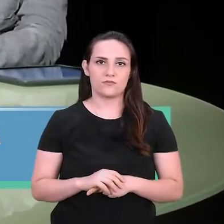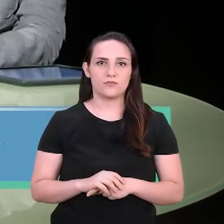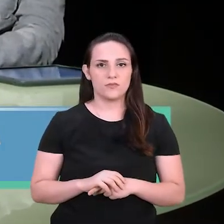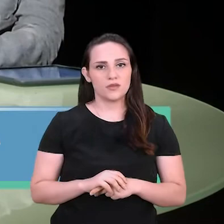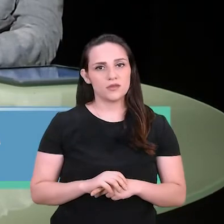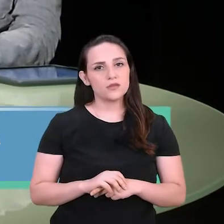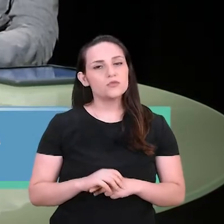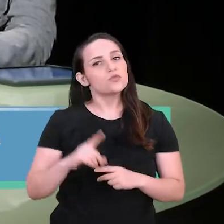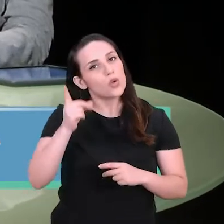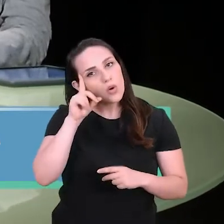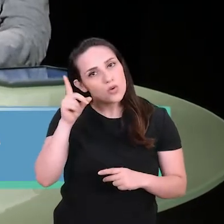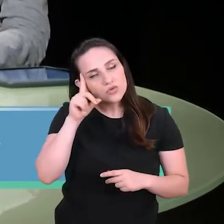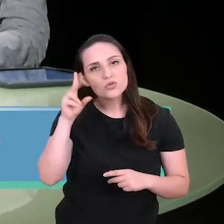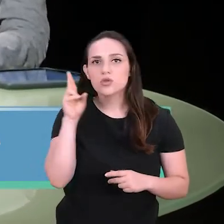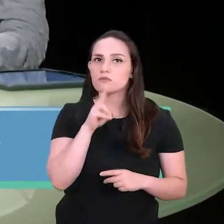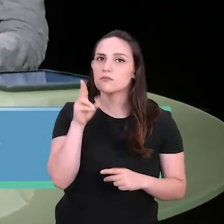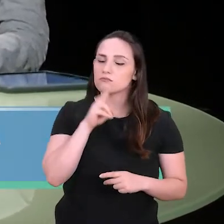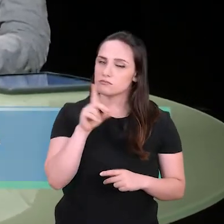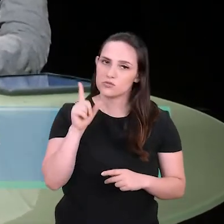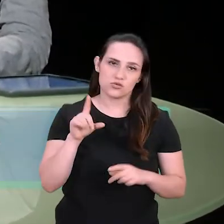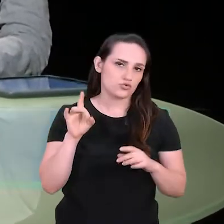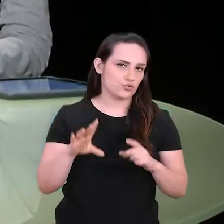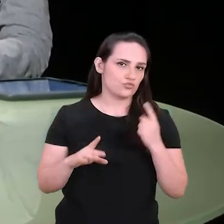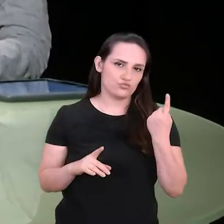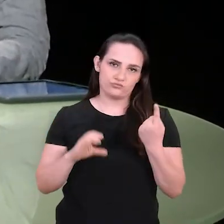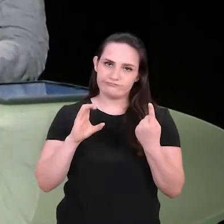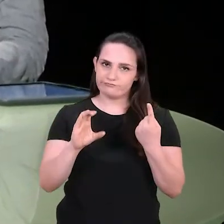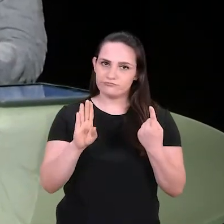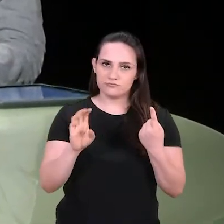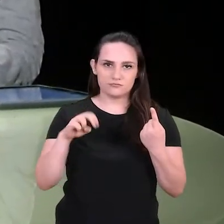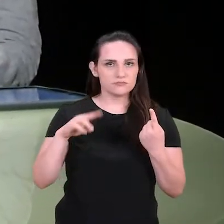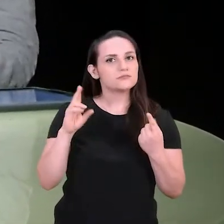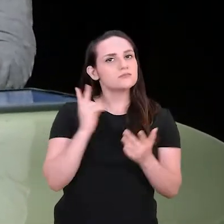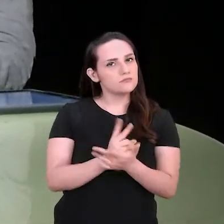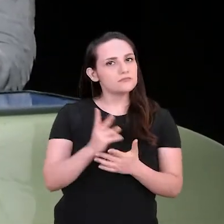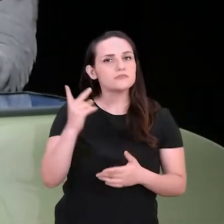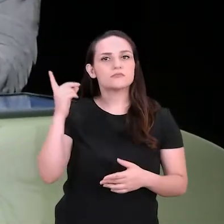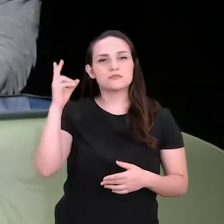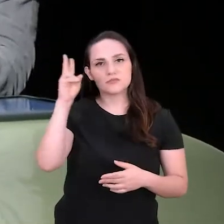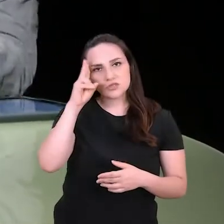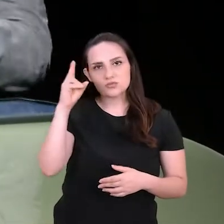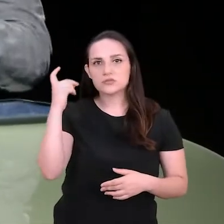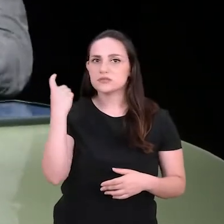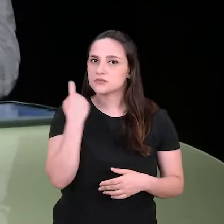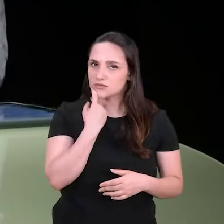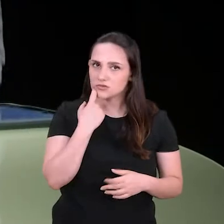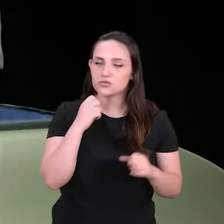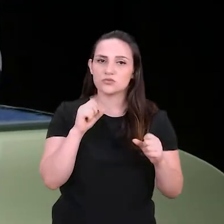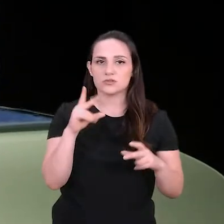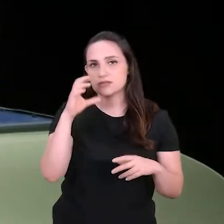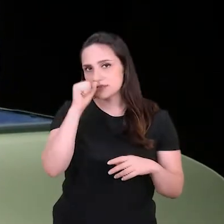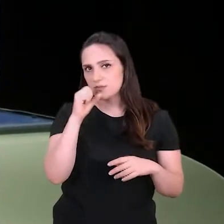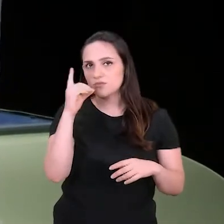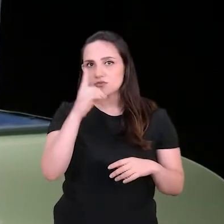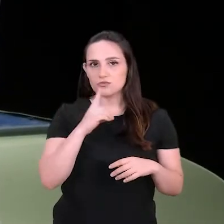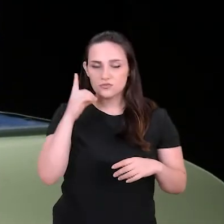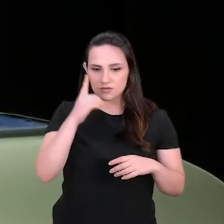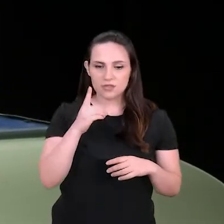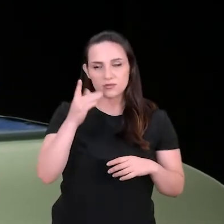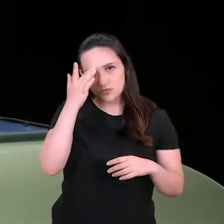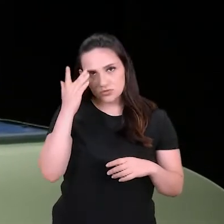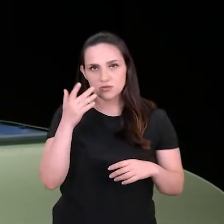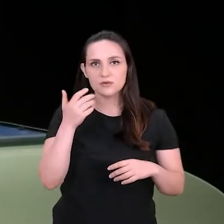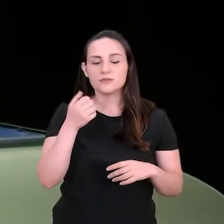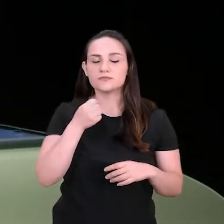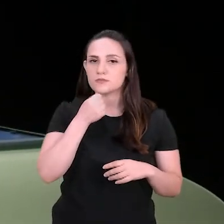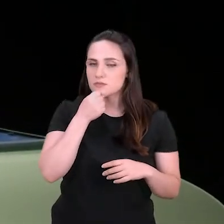mesma periodicidade diária, né, eles fazem isso de segunda a sexta, e aí nos sábados tem os colunistas e eles